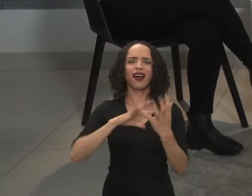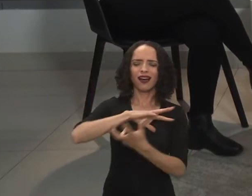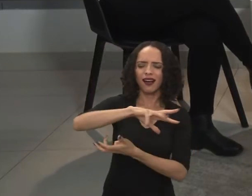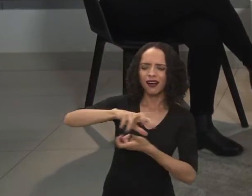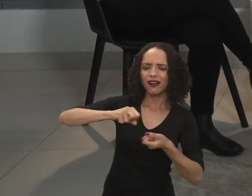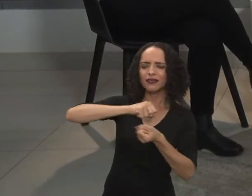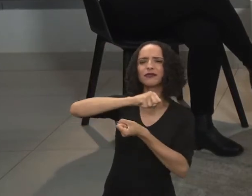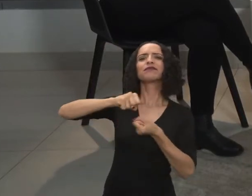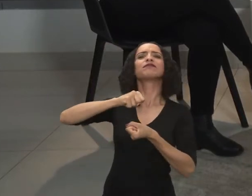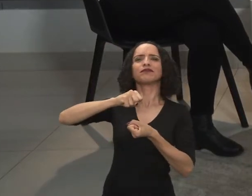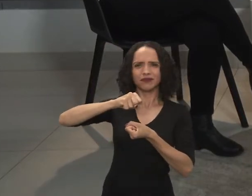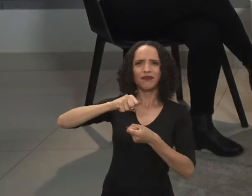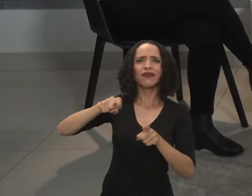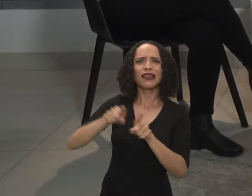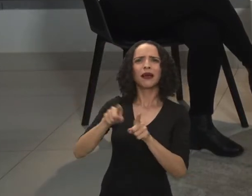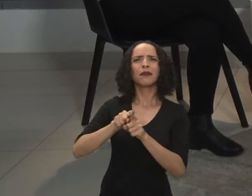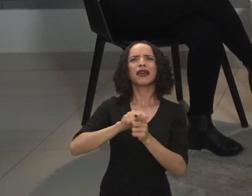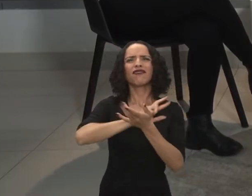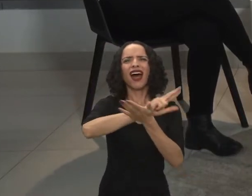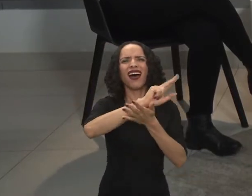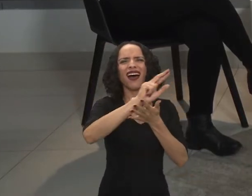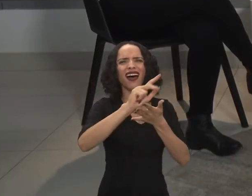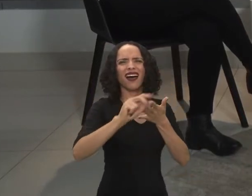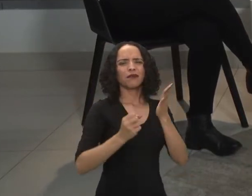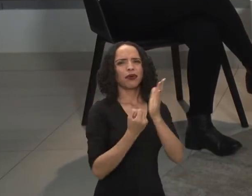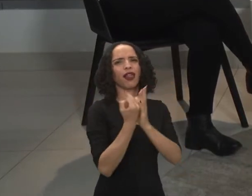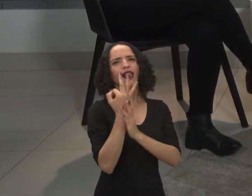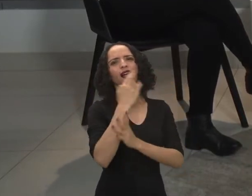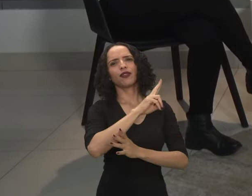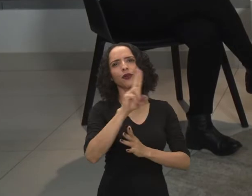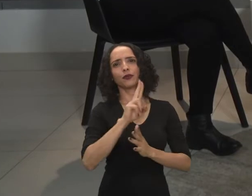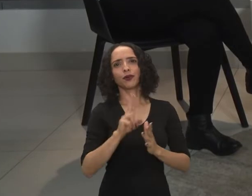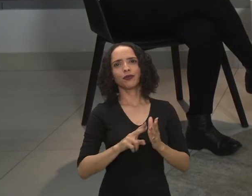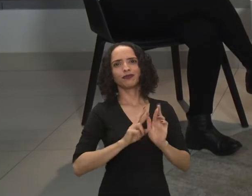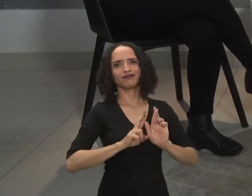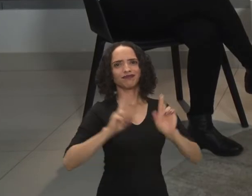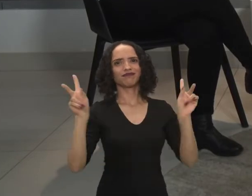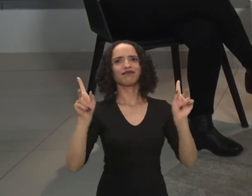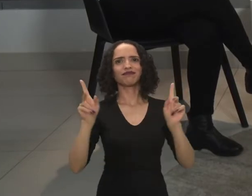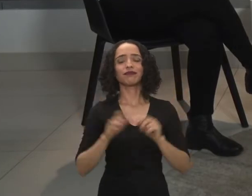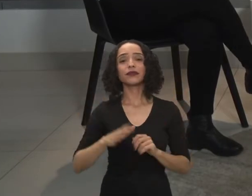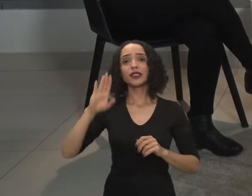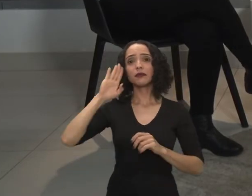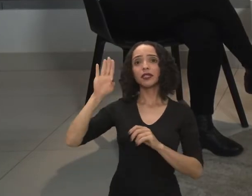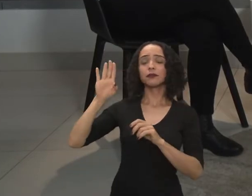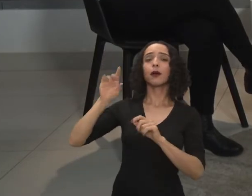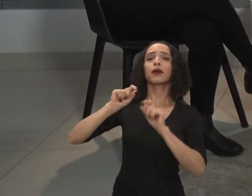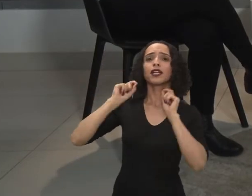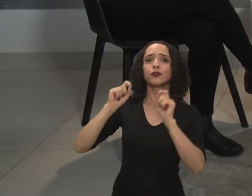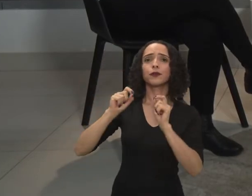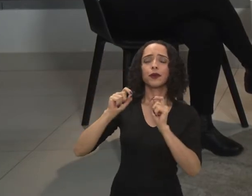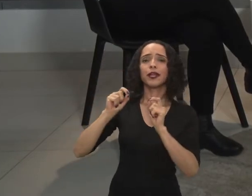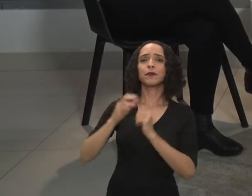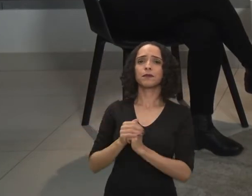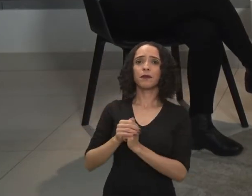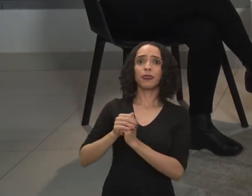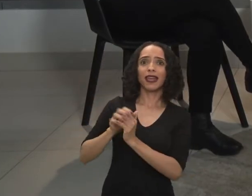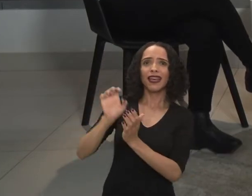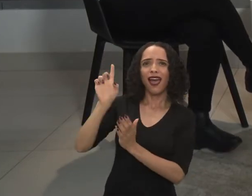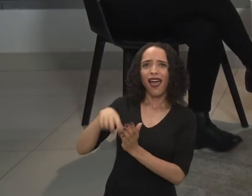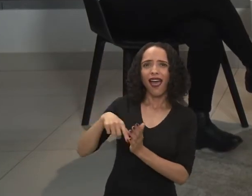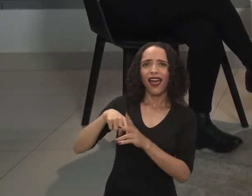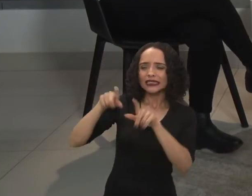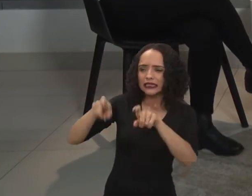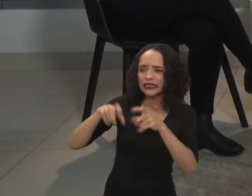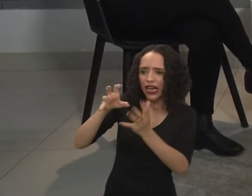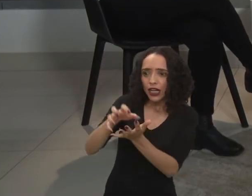ecossustentável, agricultura agroecológica, existem várias terminologias diferentes, né? Principalmente a agricultura familiar, que seria de pequenos e médios produtores, né, voltados